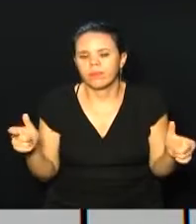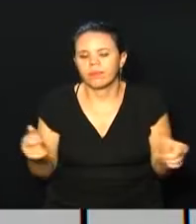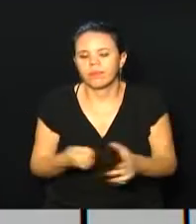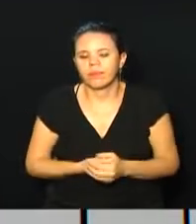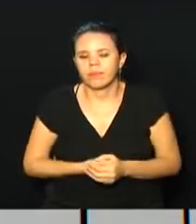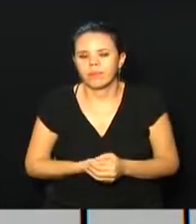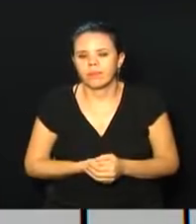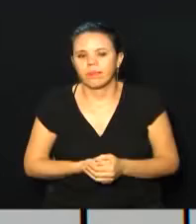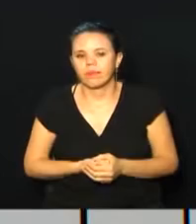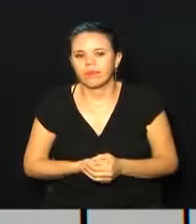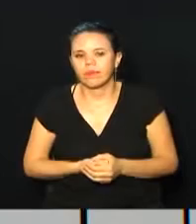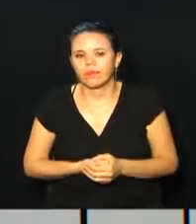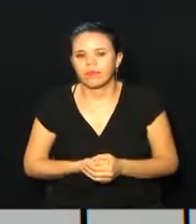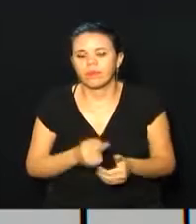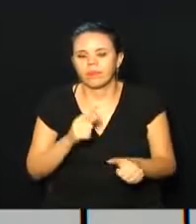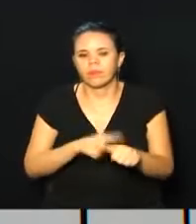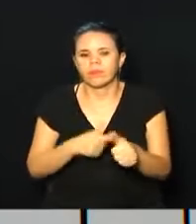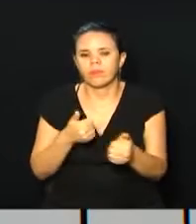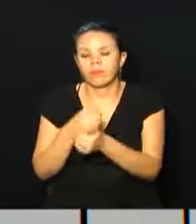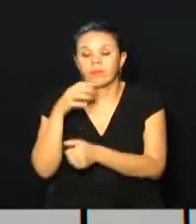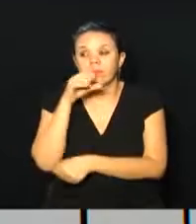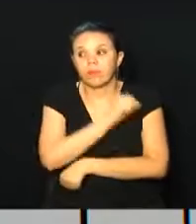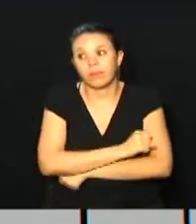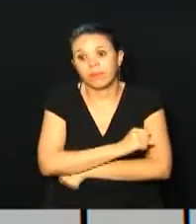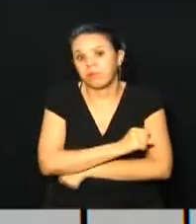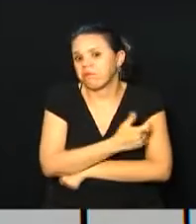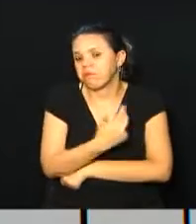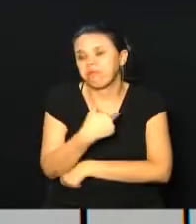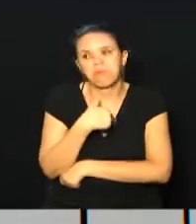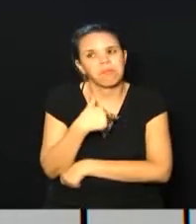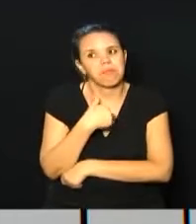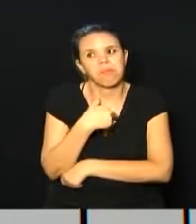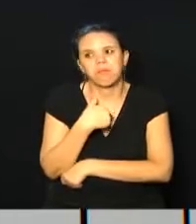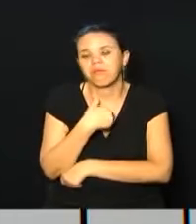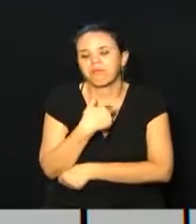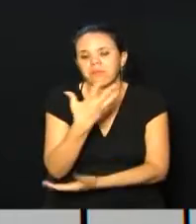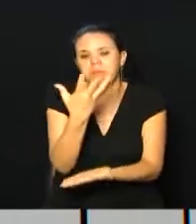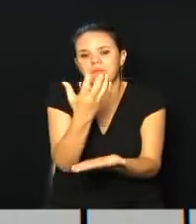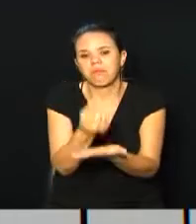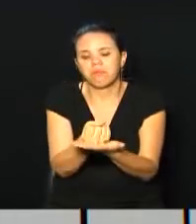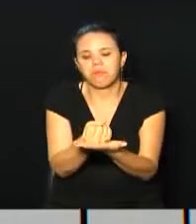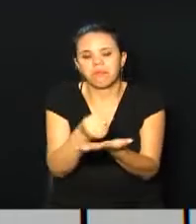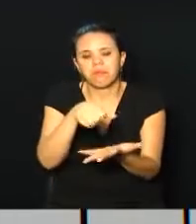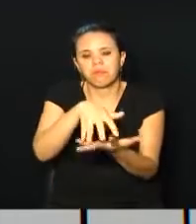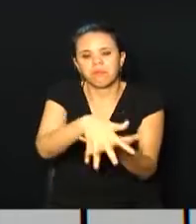precipitação, em curto espaço de tempo. Aí não tem como dar vazão a isso.